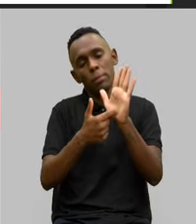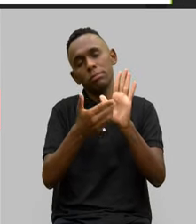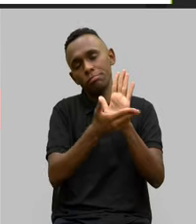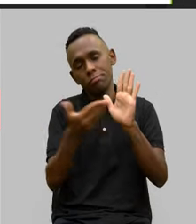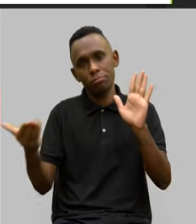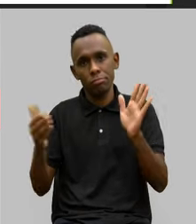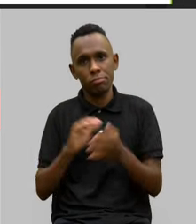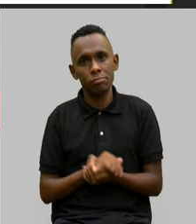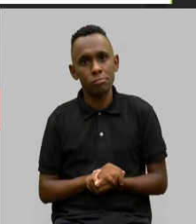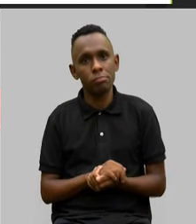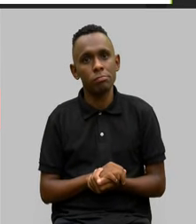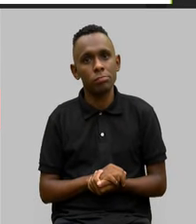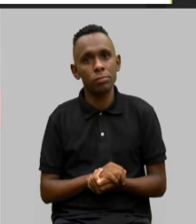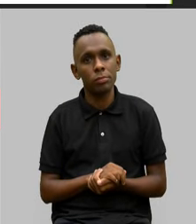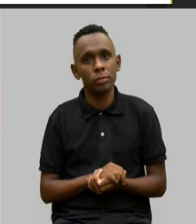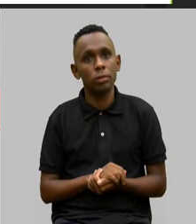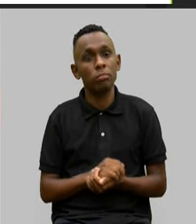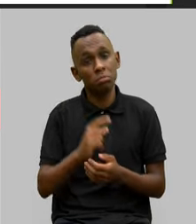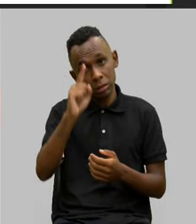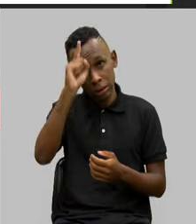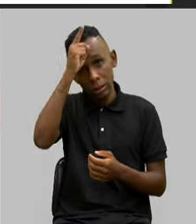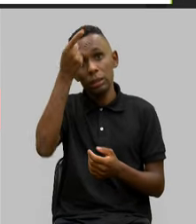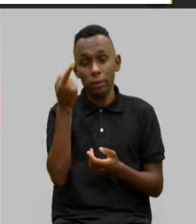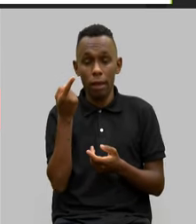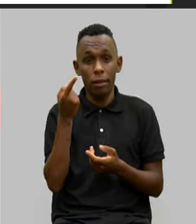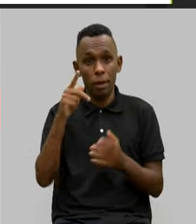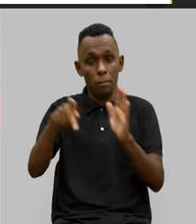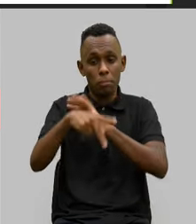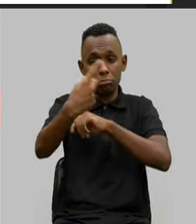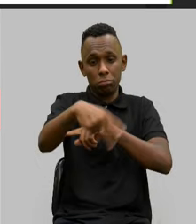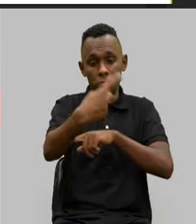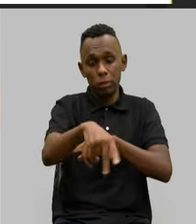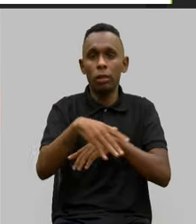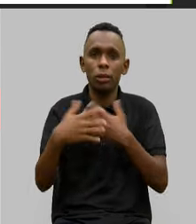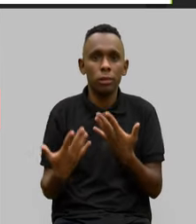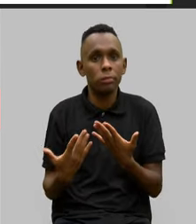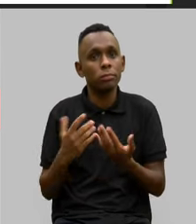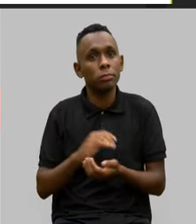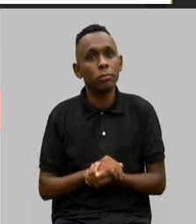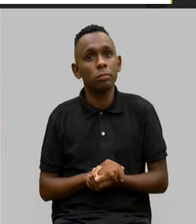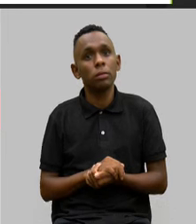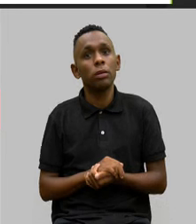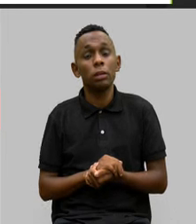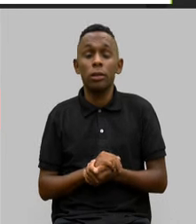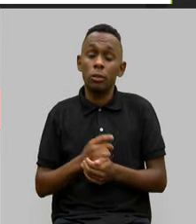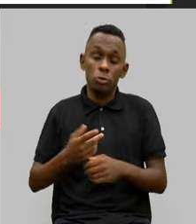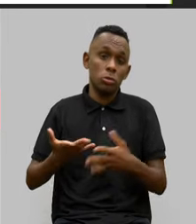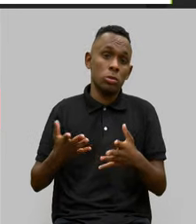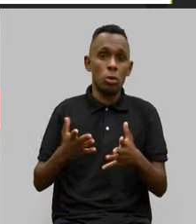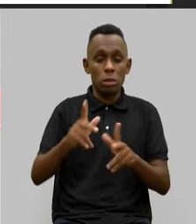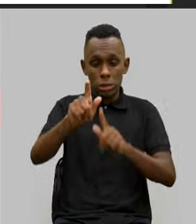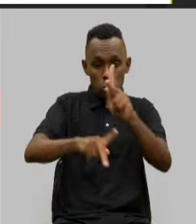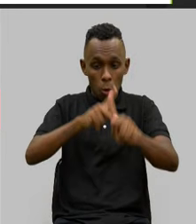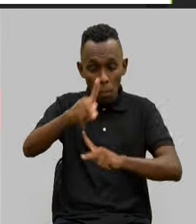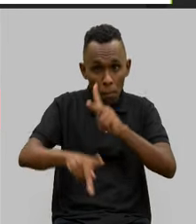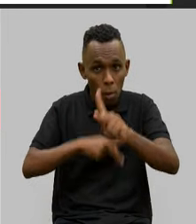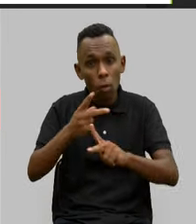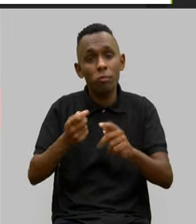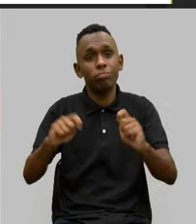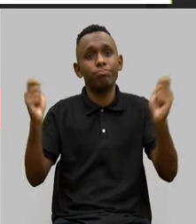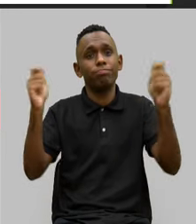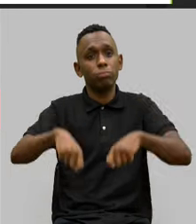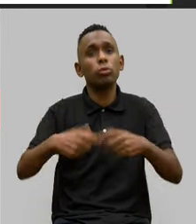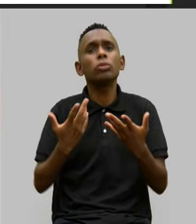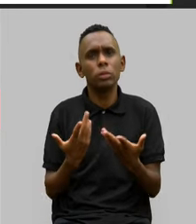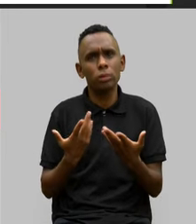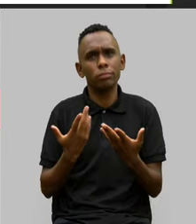aí é ideia são ideias deles Cabe à nação acumular variabilidade das